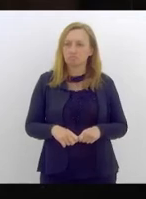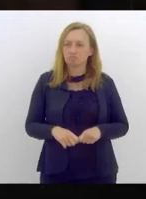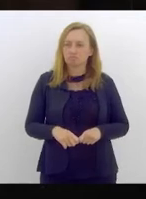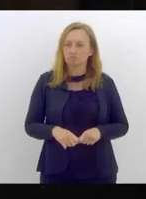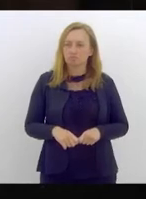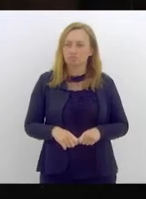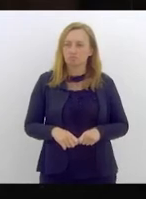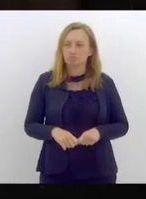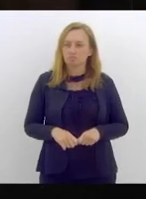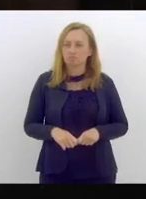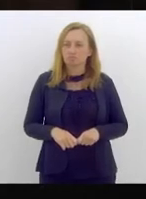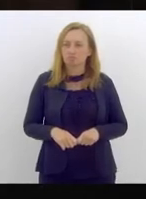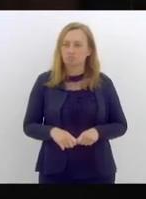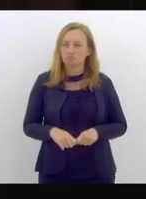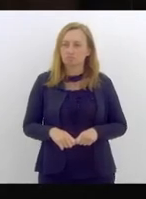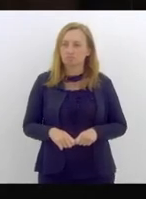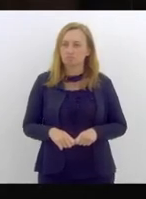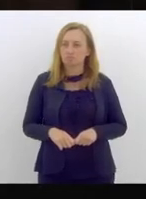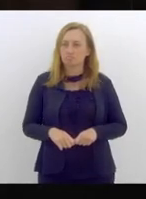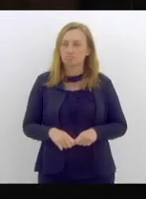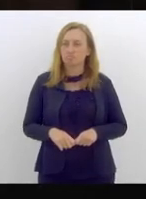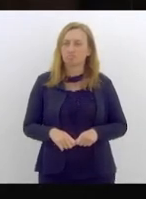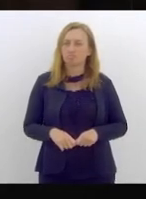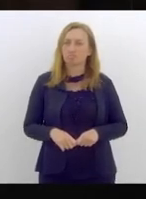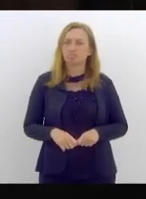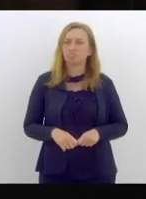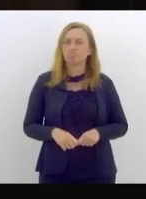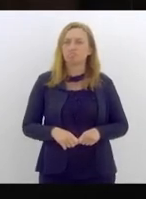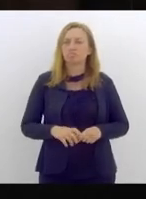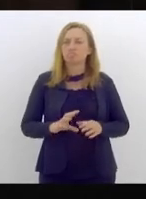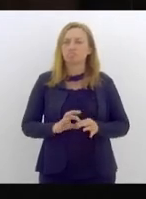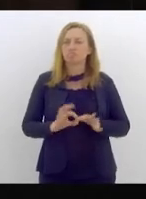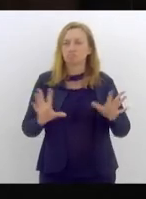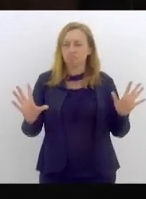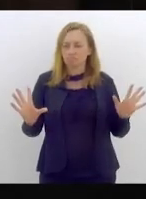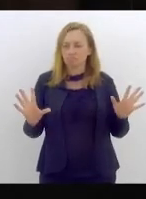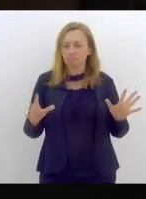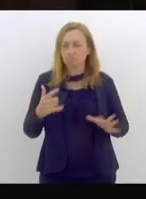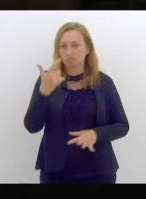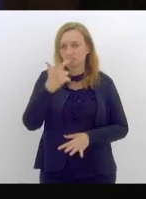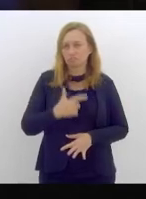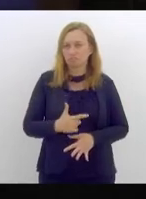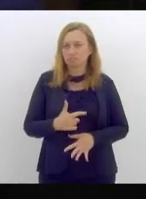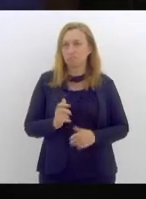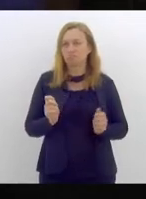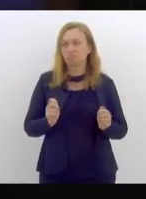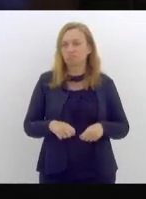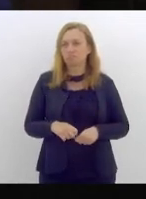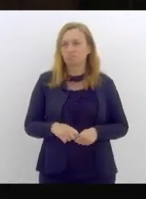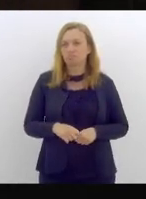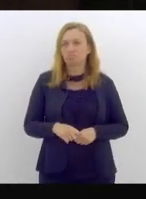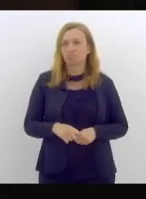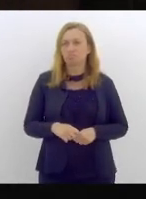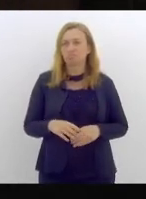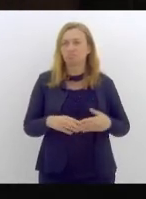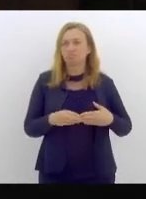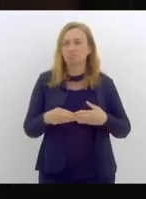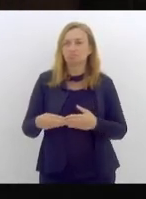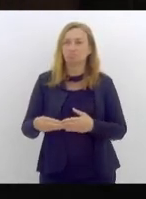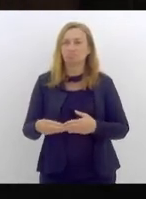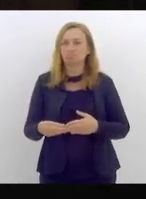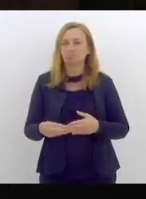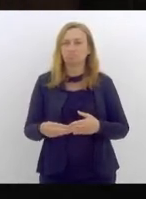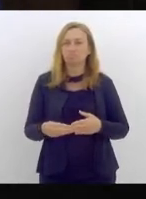abertura e condições da gente ser livre e poder inclusive conduzir